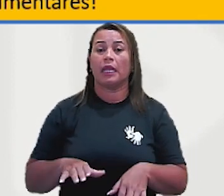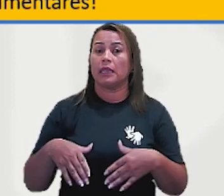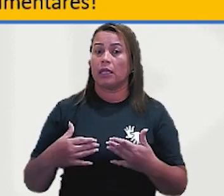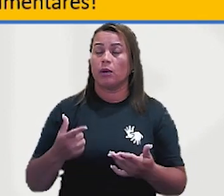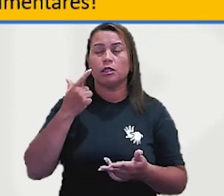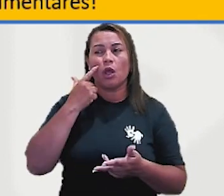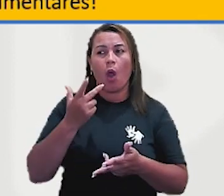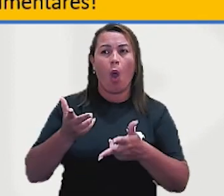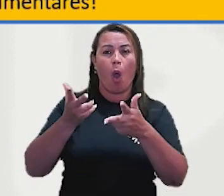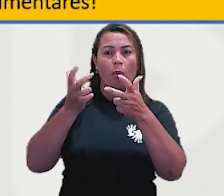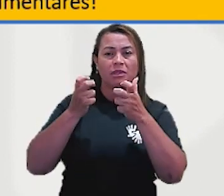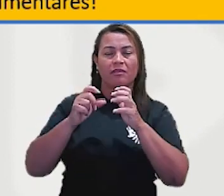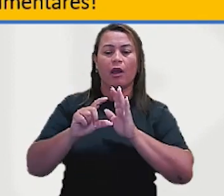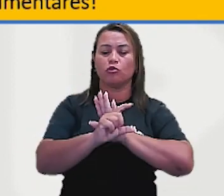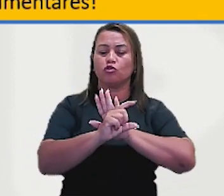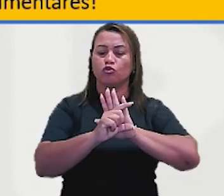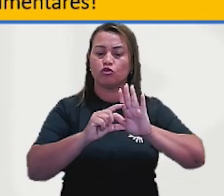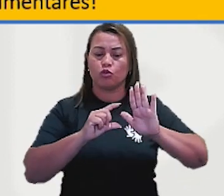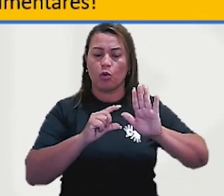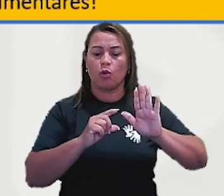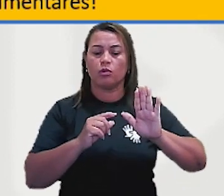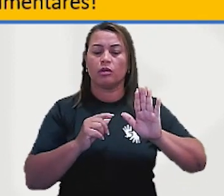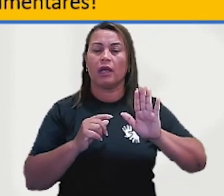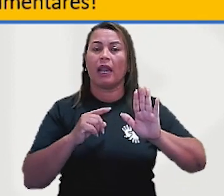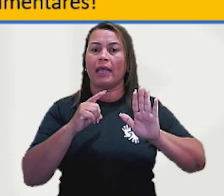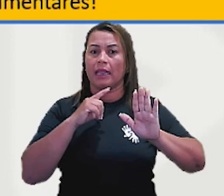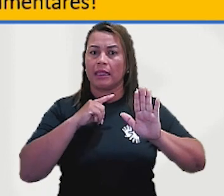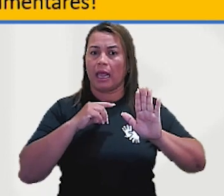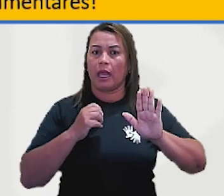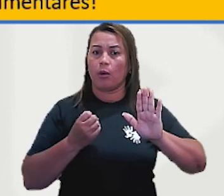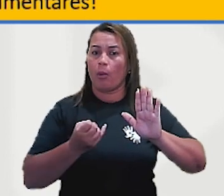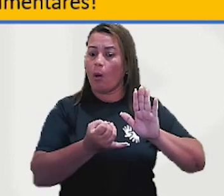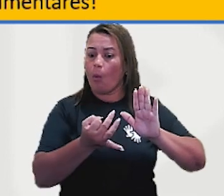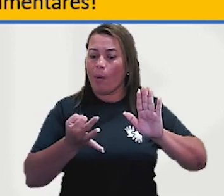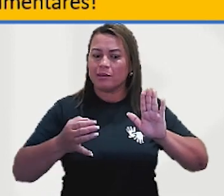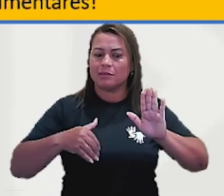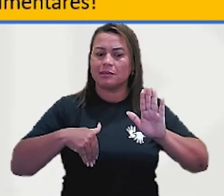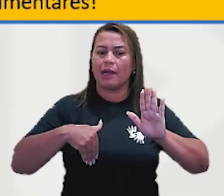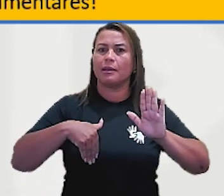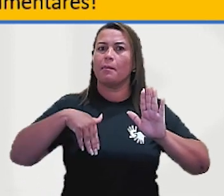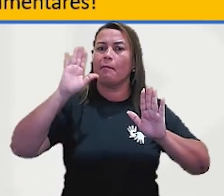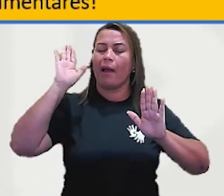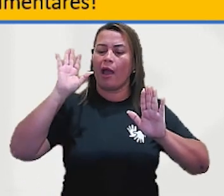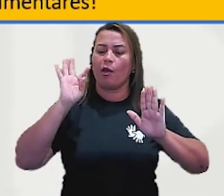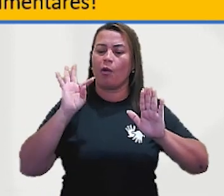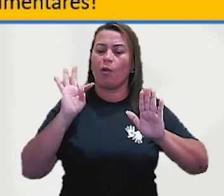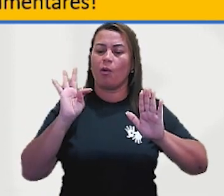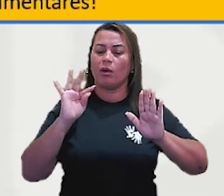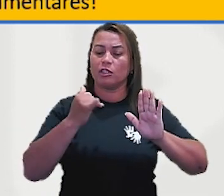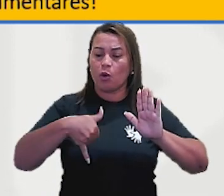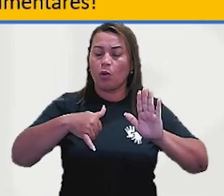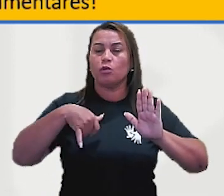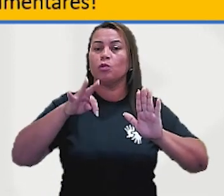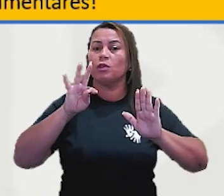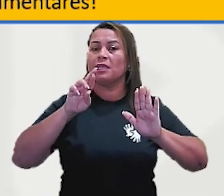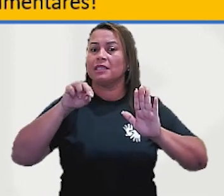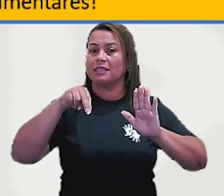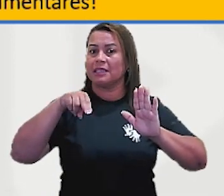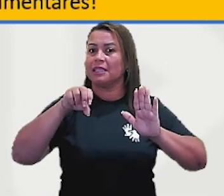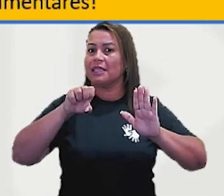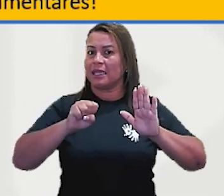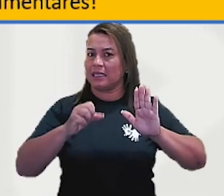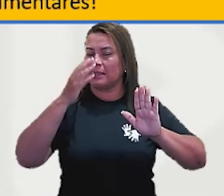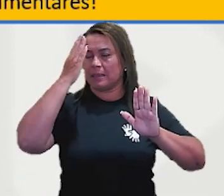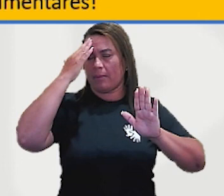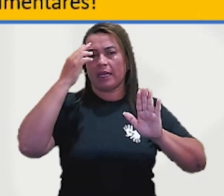gente observar aí no rótulo um alimento que tenha uma quantidade de gordura trans, a gente precisa estar sempre ciente que ele não pode